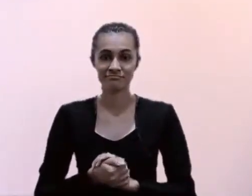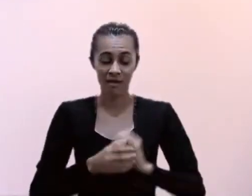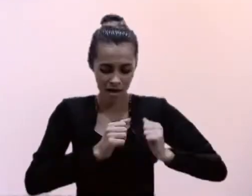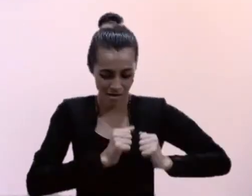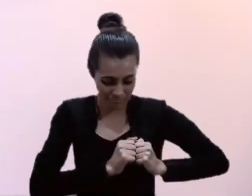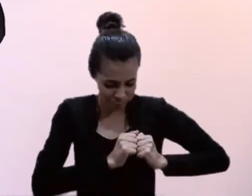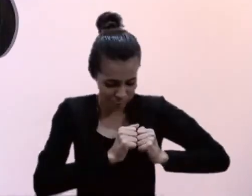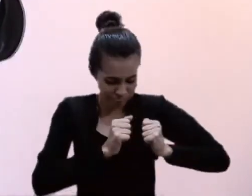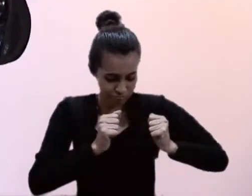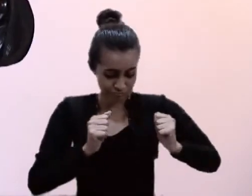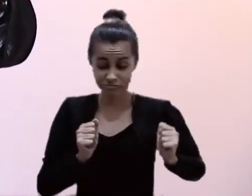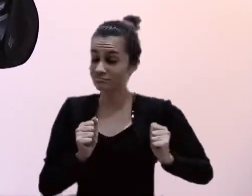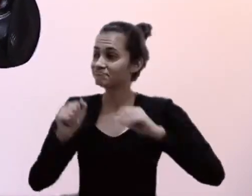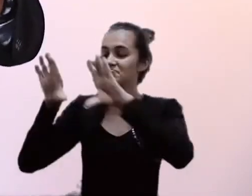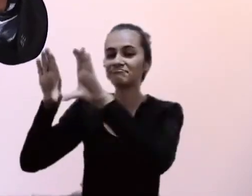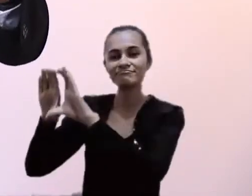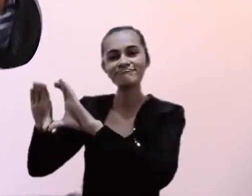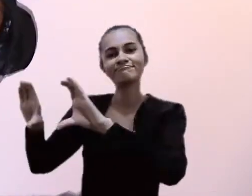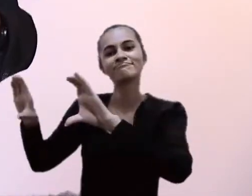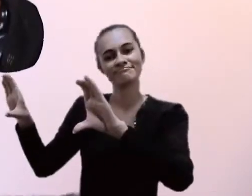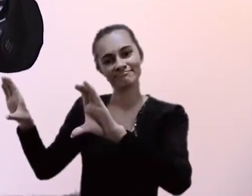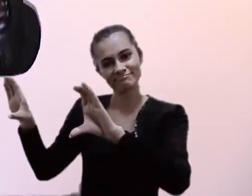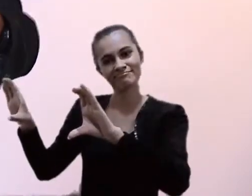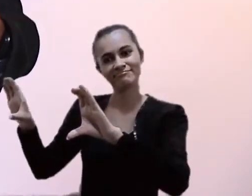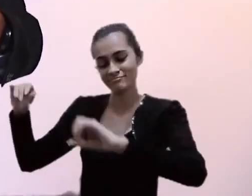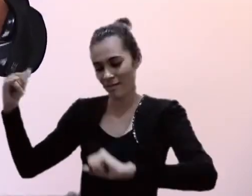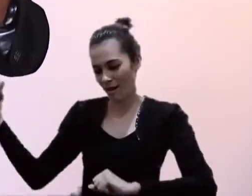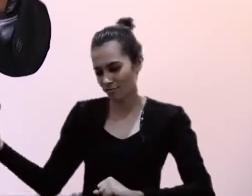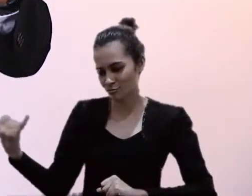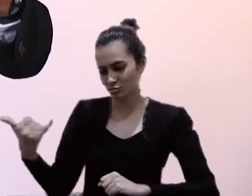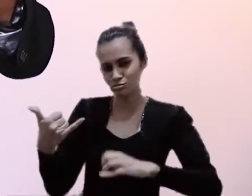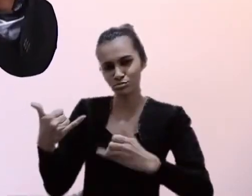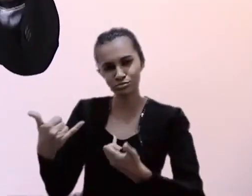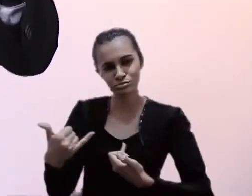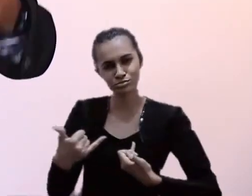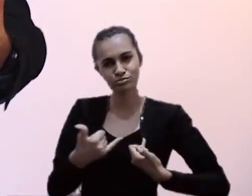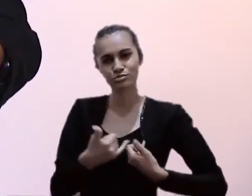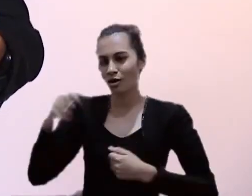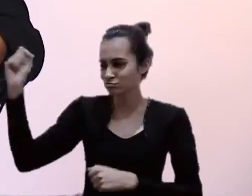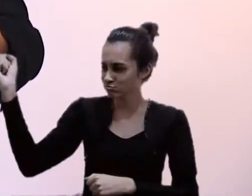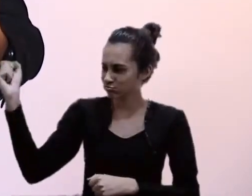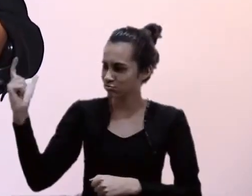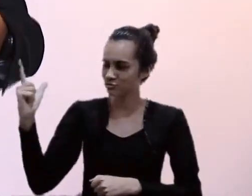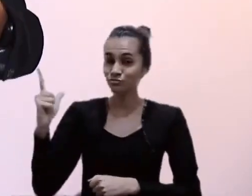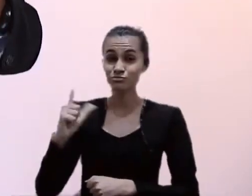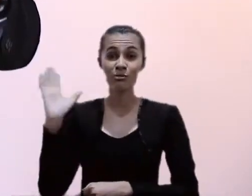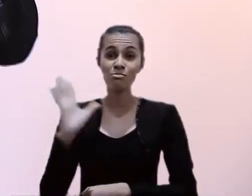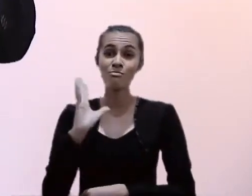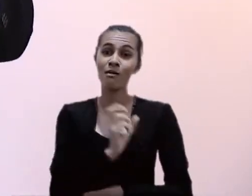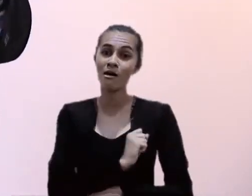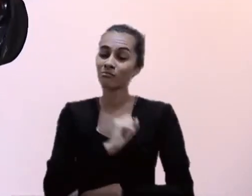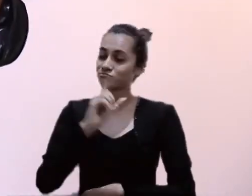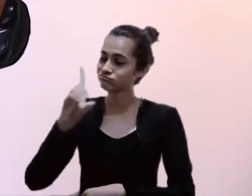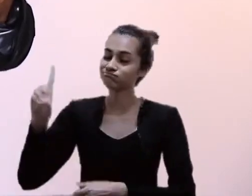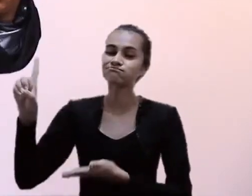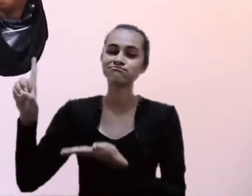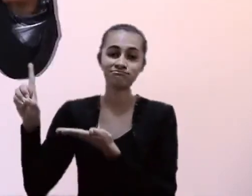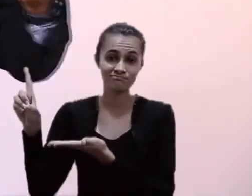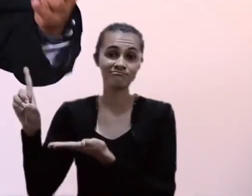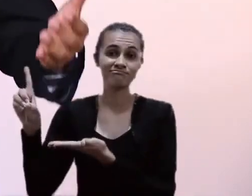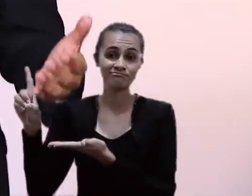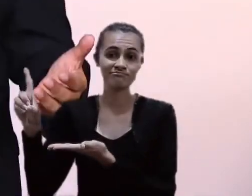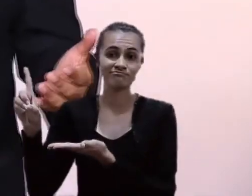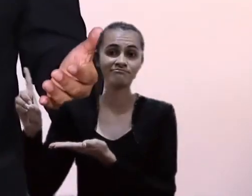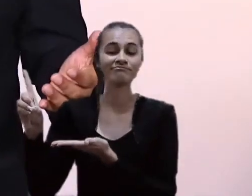céu, deixando aí penetrar o brilho do sol e do amor de Deus. Com ela vem